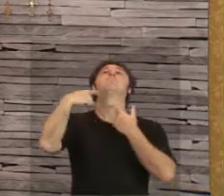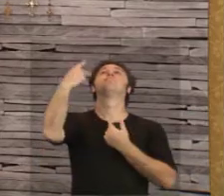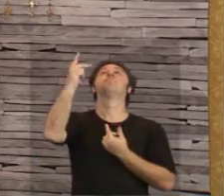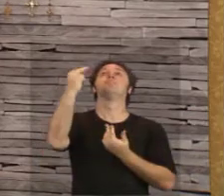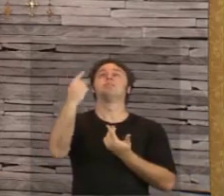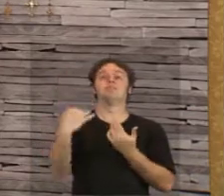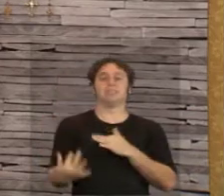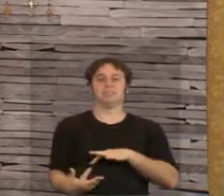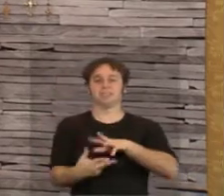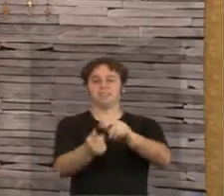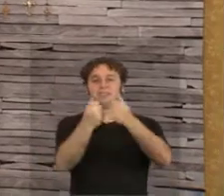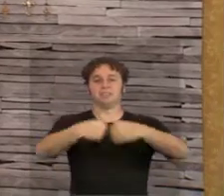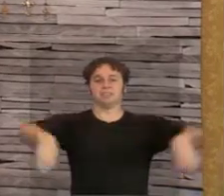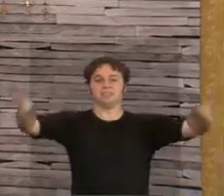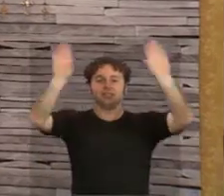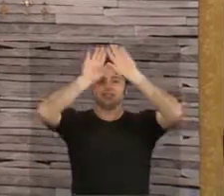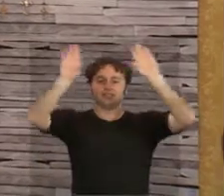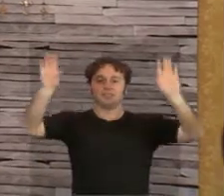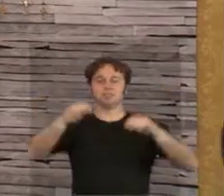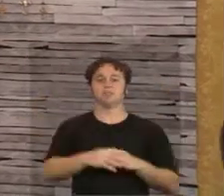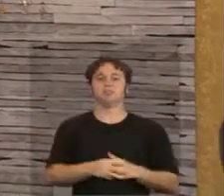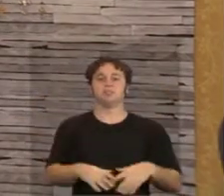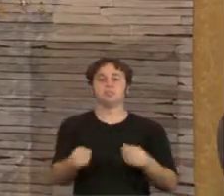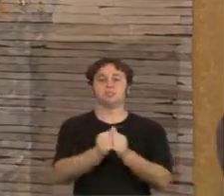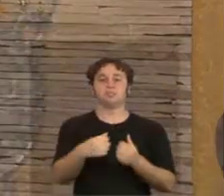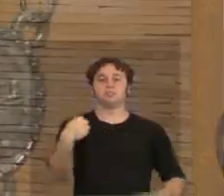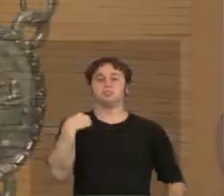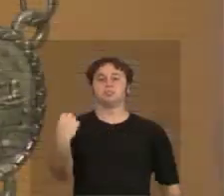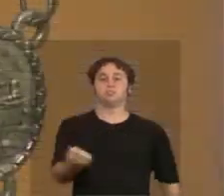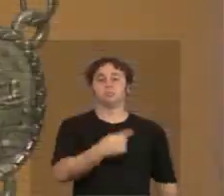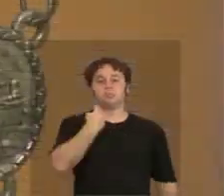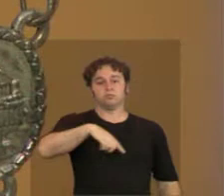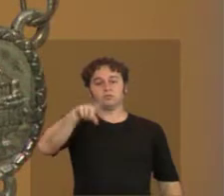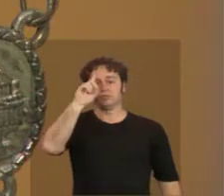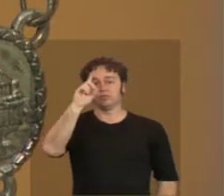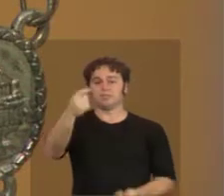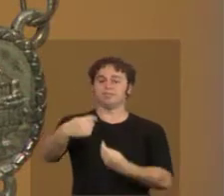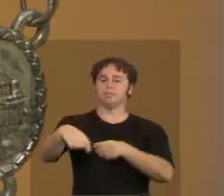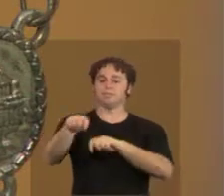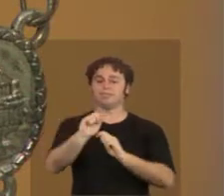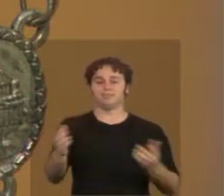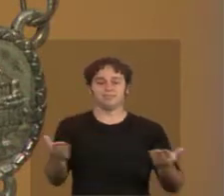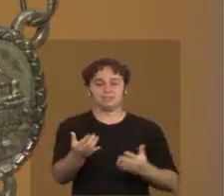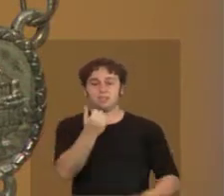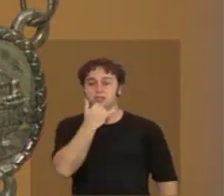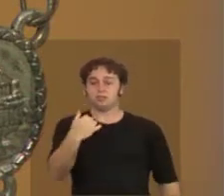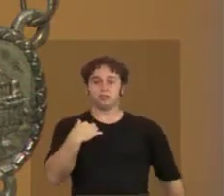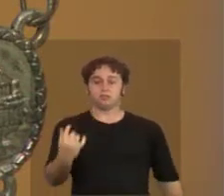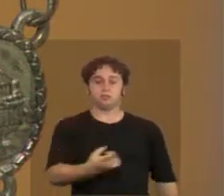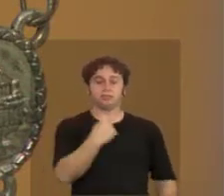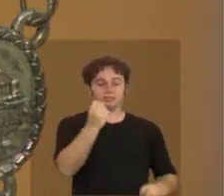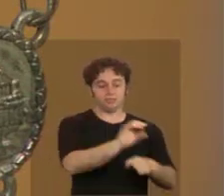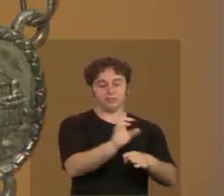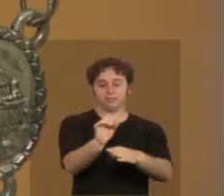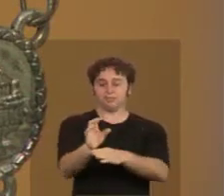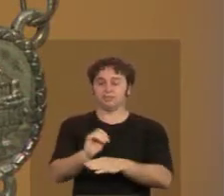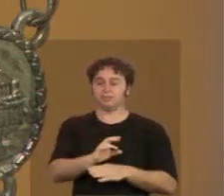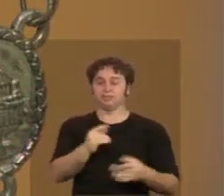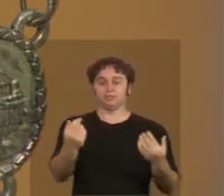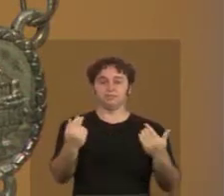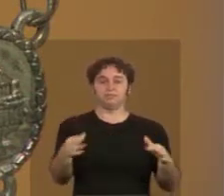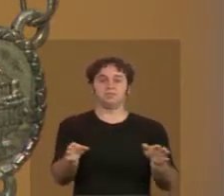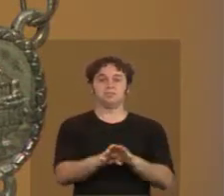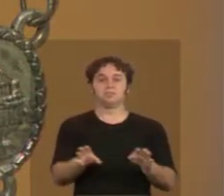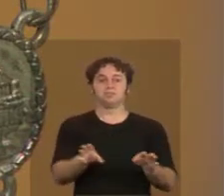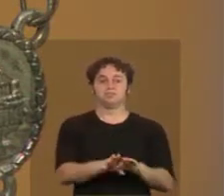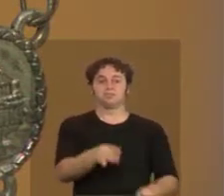seja feita a vossa vontade, assim na terra como no céu. O pão nosso de cada dia nos dai hoje, perdoai as